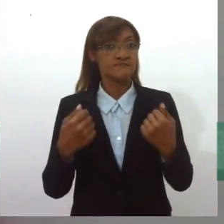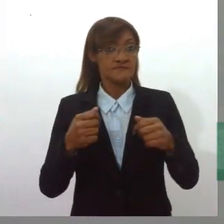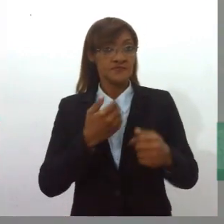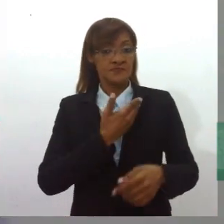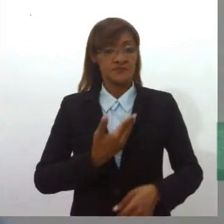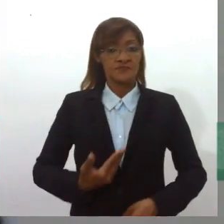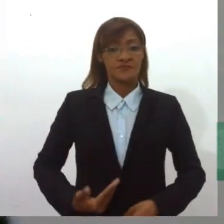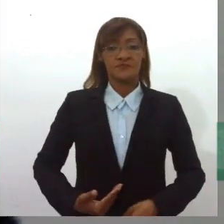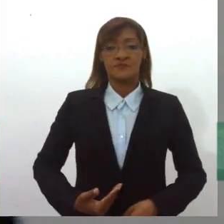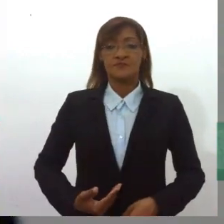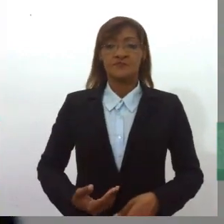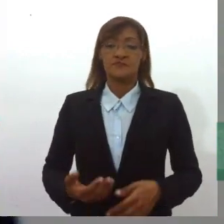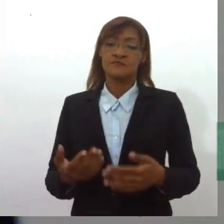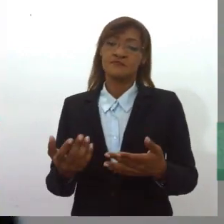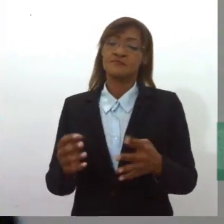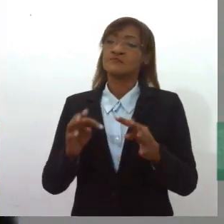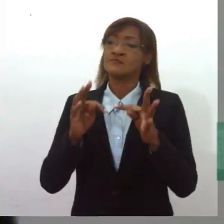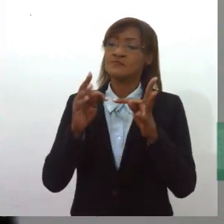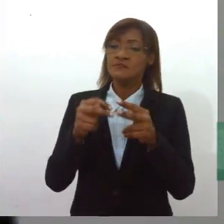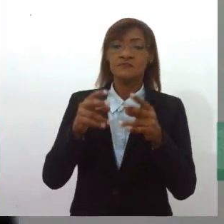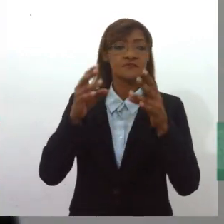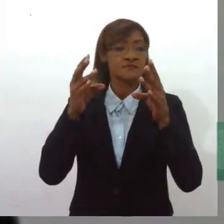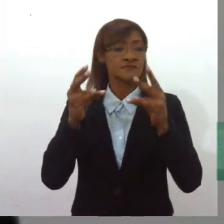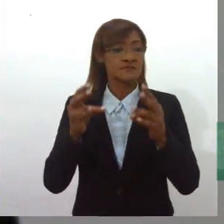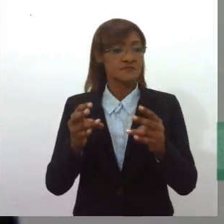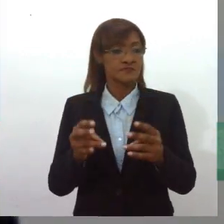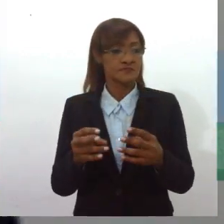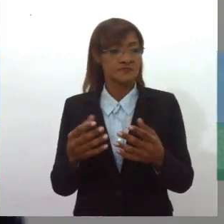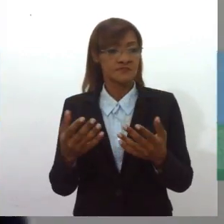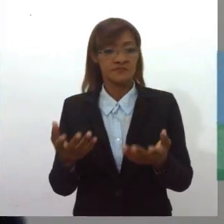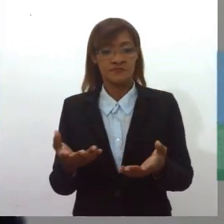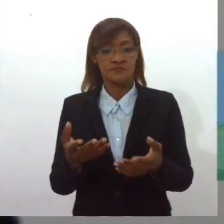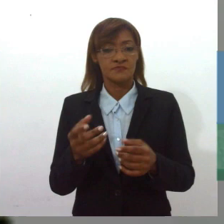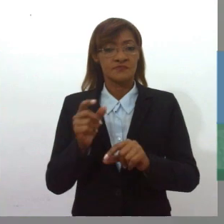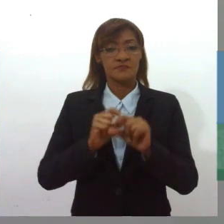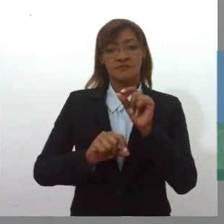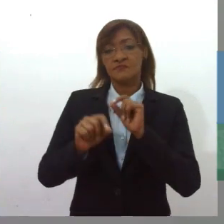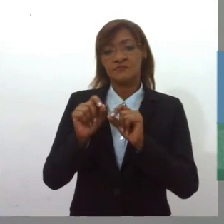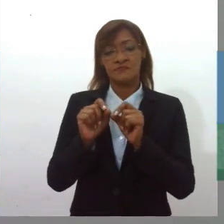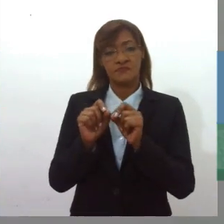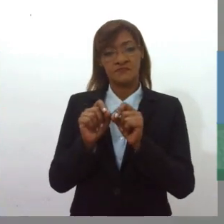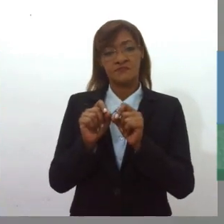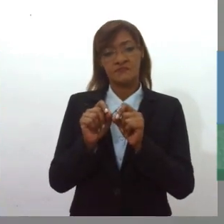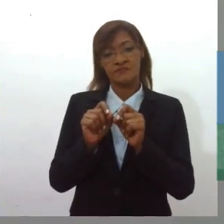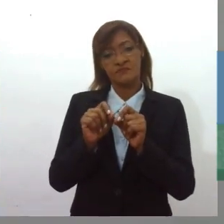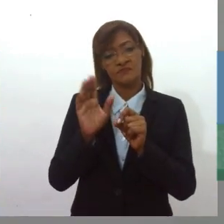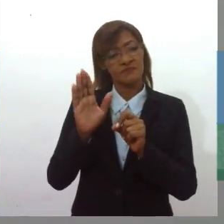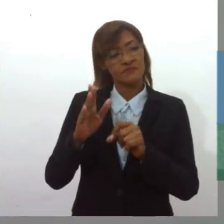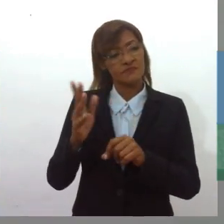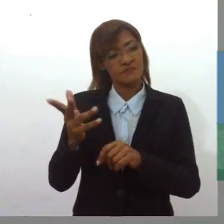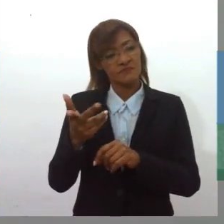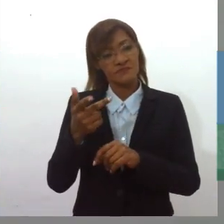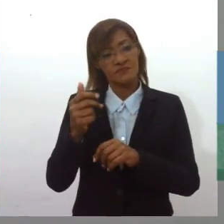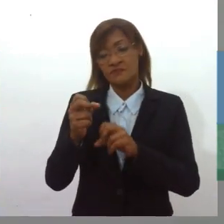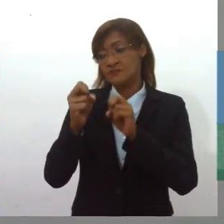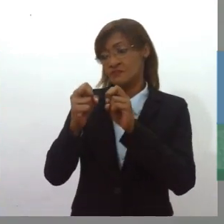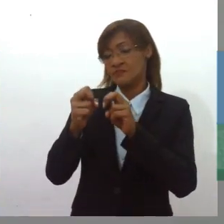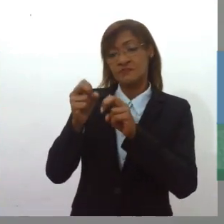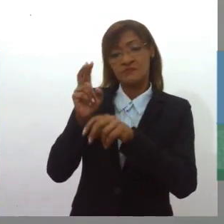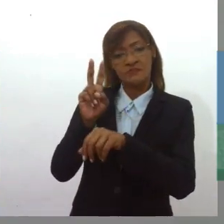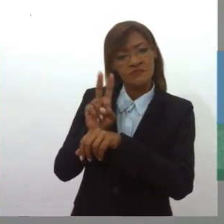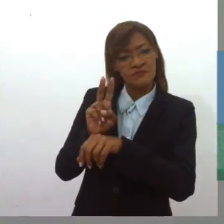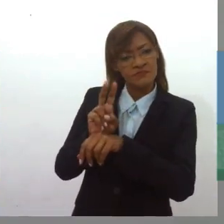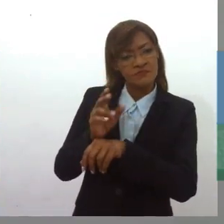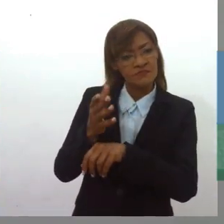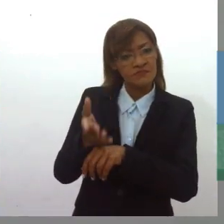tem que ter tudo isso muito bem guardado inclusive pode ser a até eh uma forma de fazer um prontuário online desses animais né então